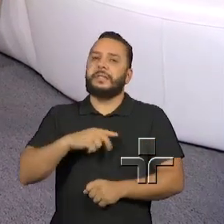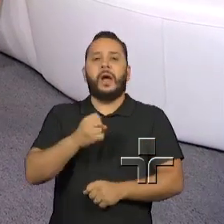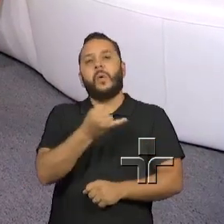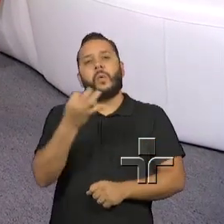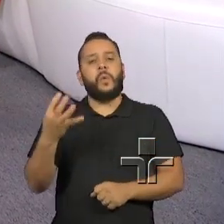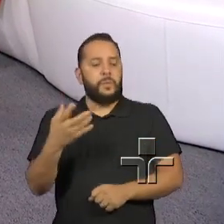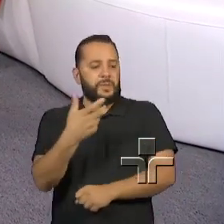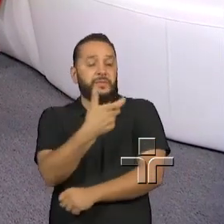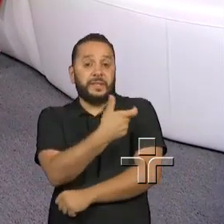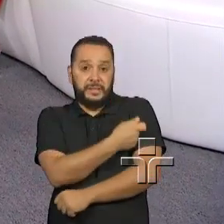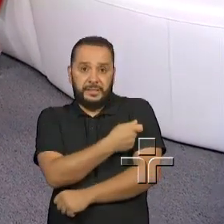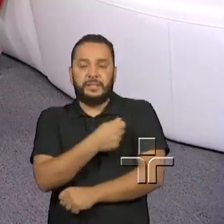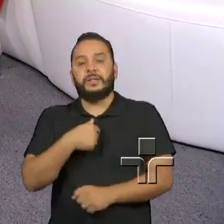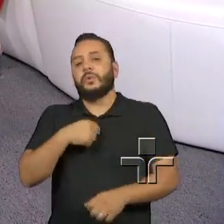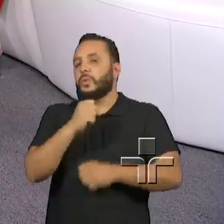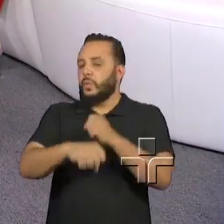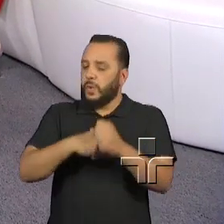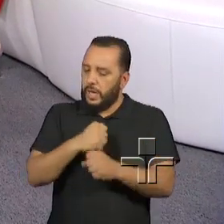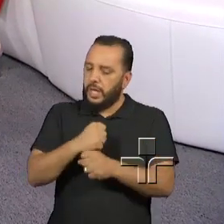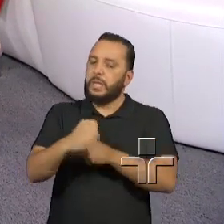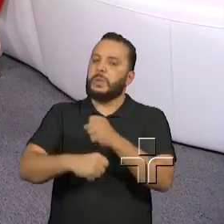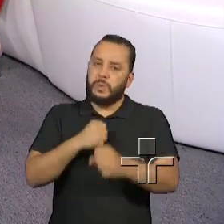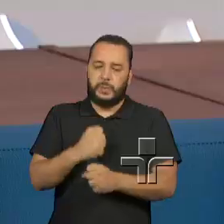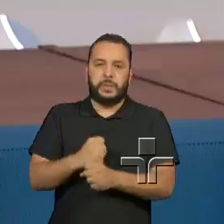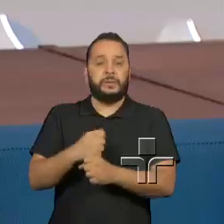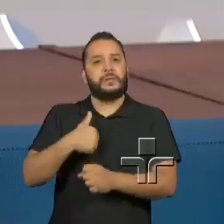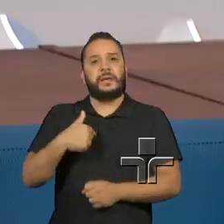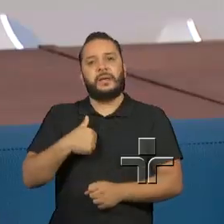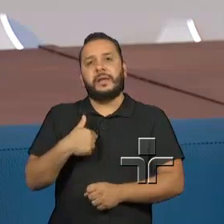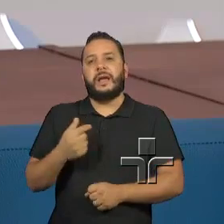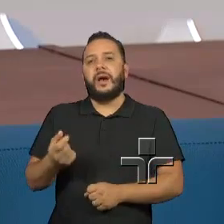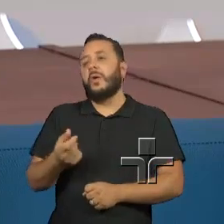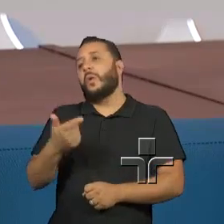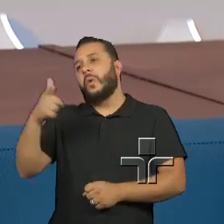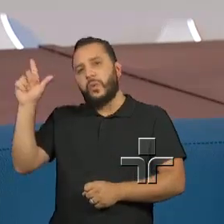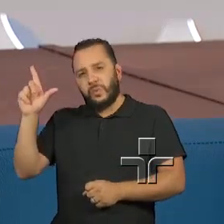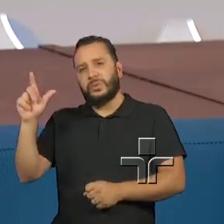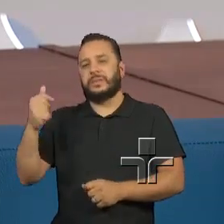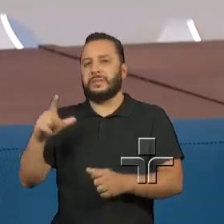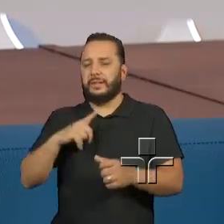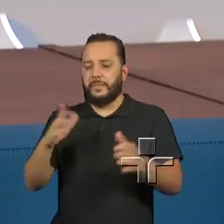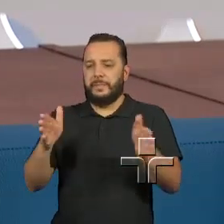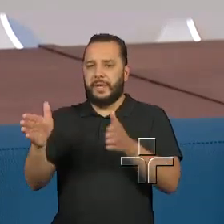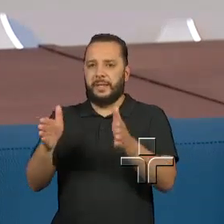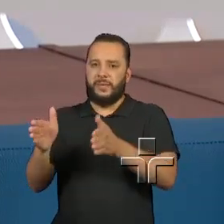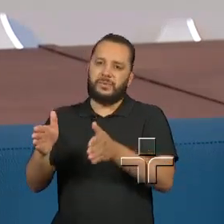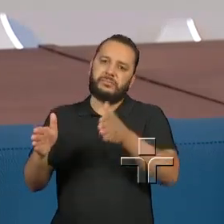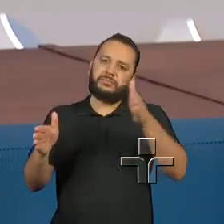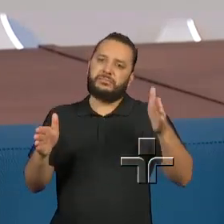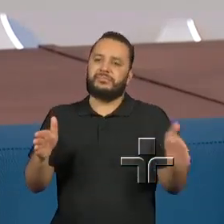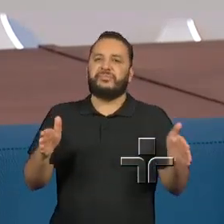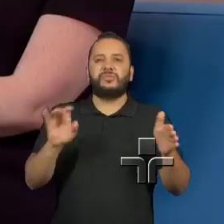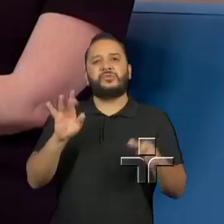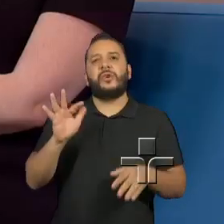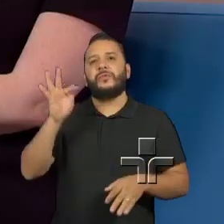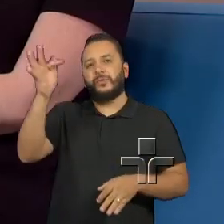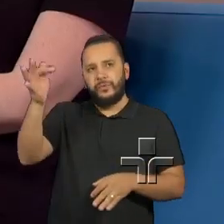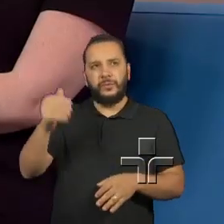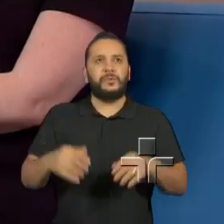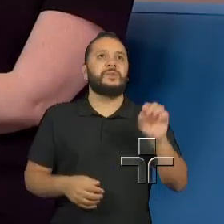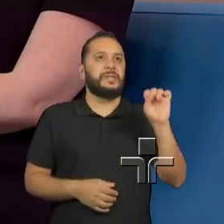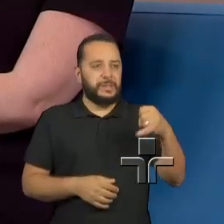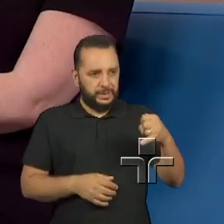ela falou, né, que é todo ano que você tem que dar, e outras duram mais tempo e daí vai vacinar só lá na frente, né?